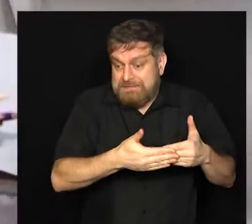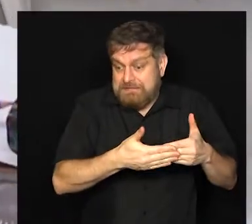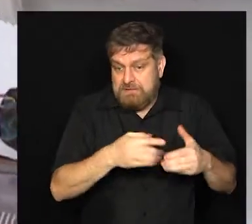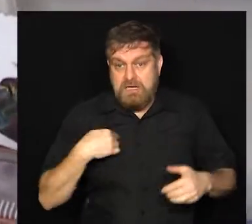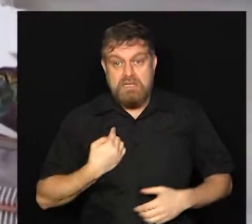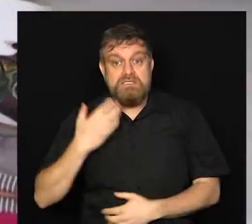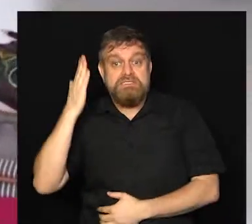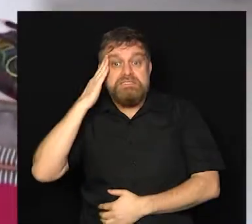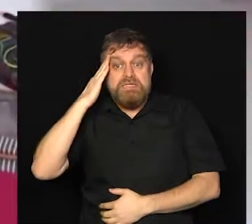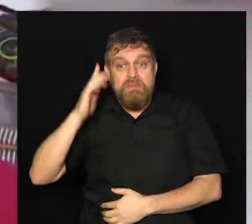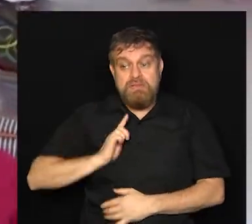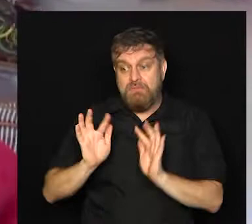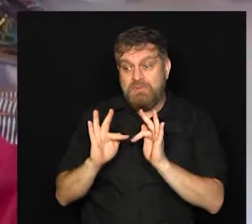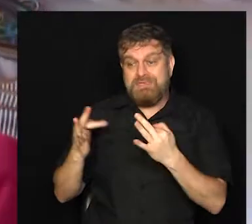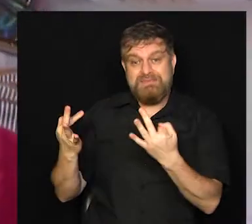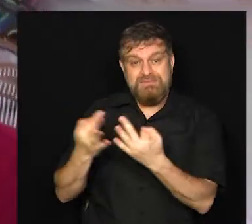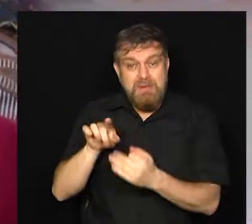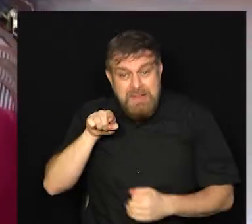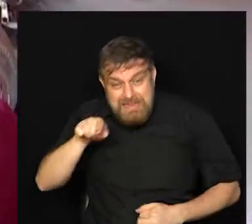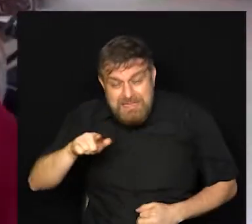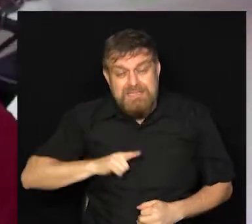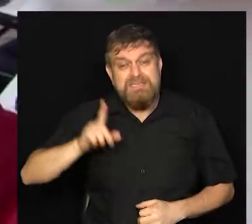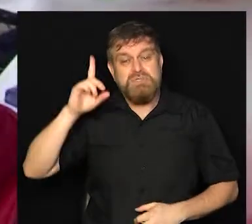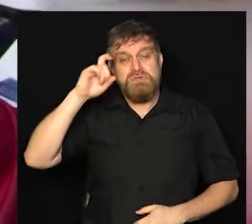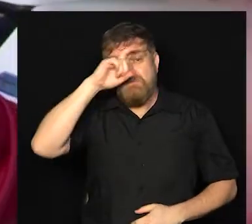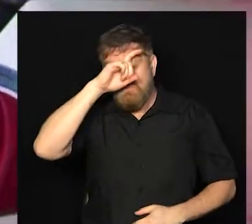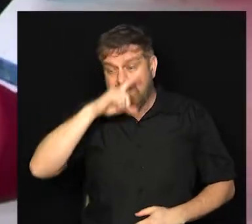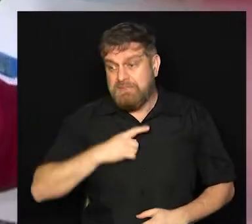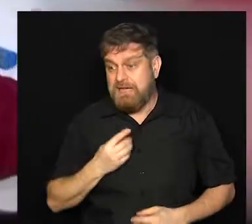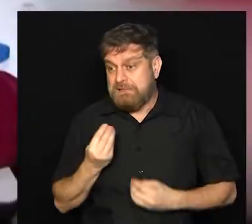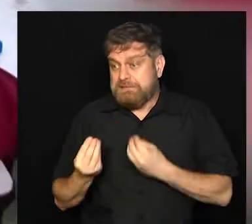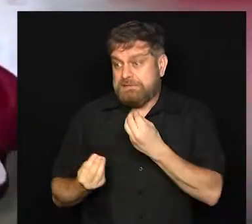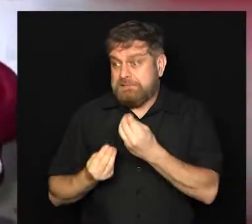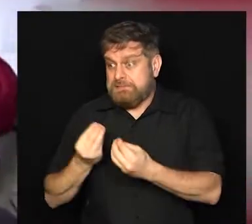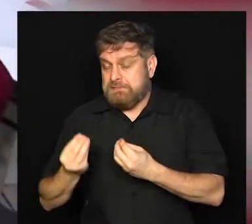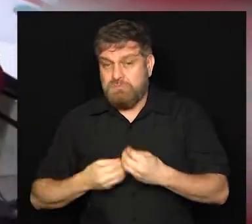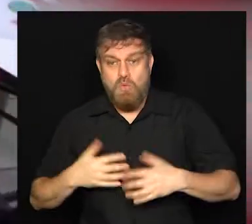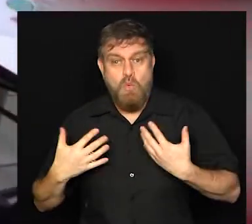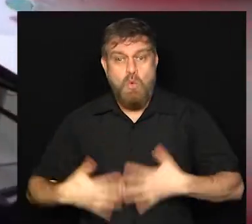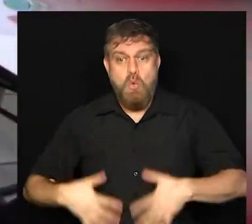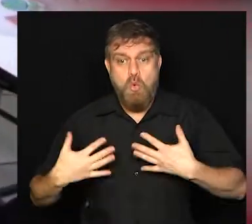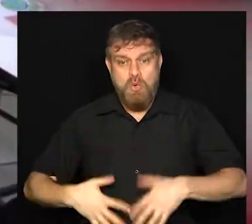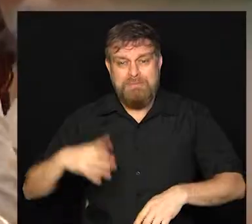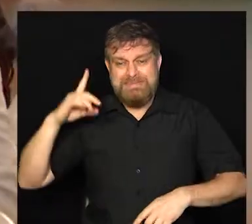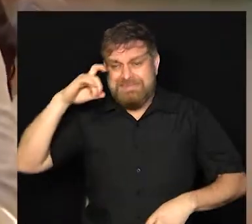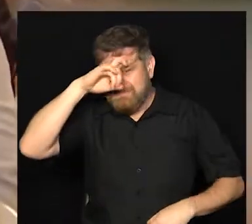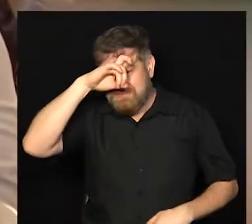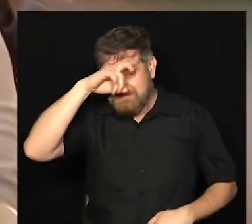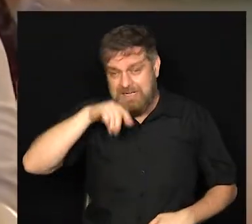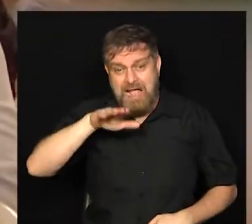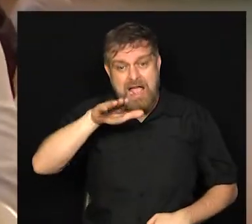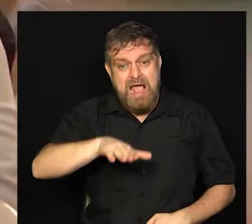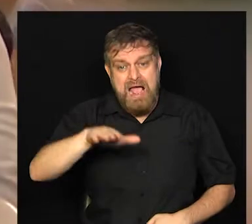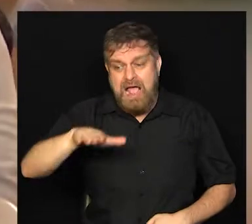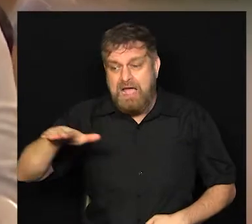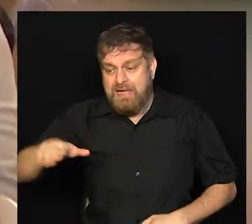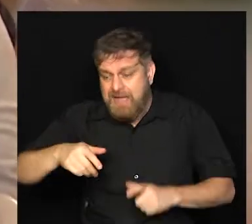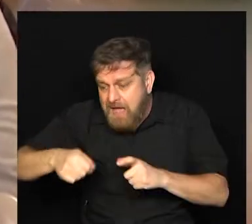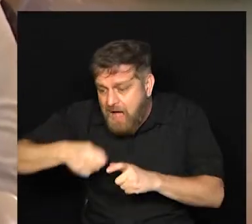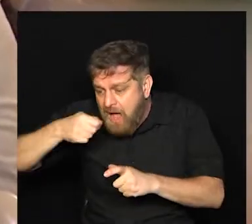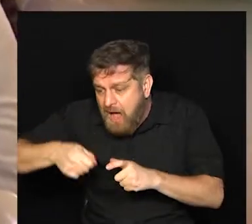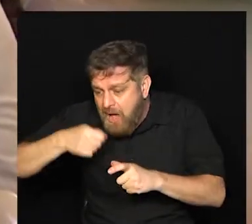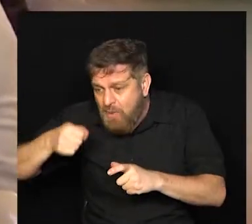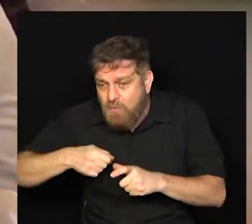muitas famílias já têm uma dificuldade muito grande, já tinham essa dificuldade grande com as crianças se alimentando